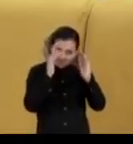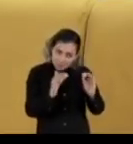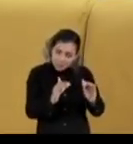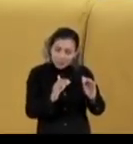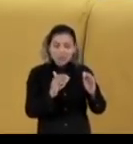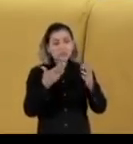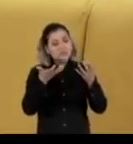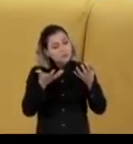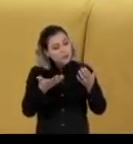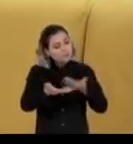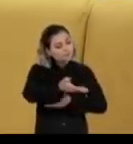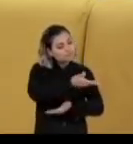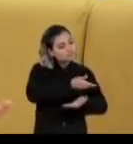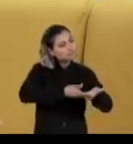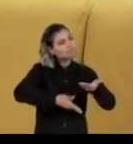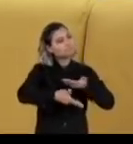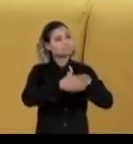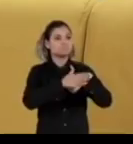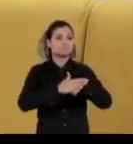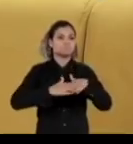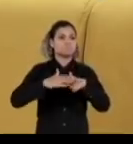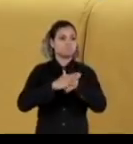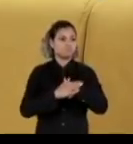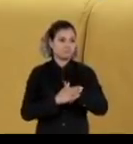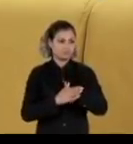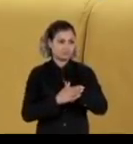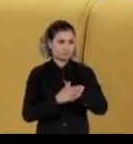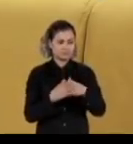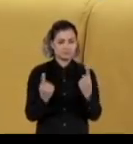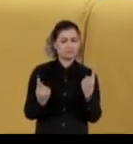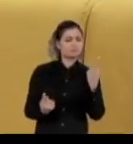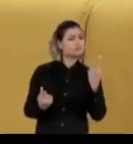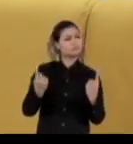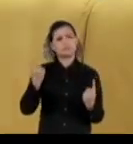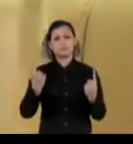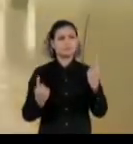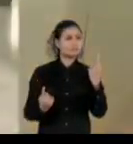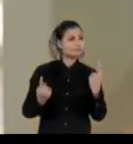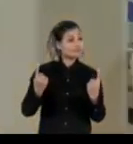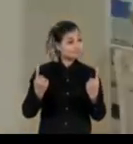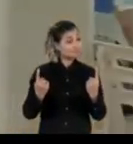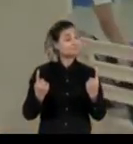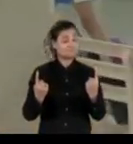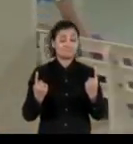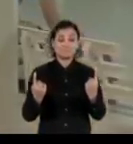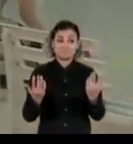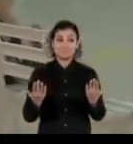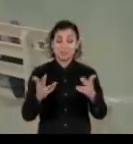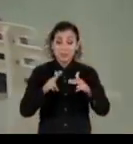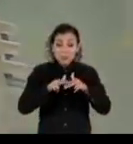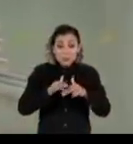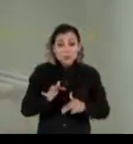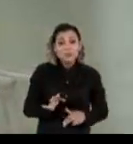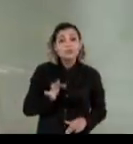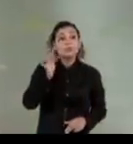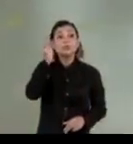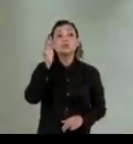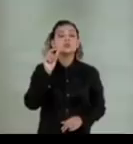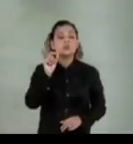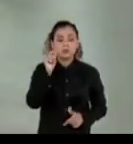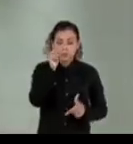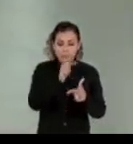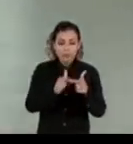que recebe todos os colegas que são diferentes. A longo prazo, este problema